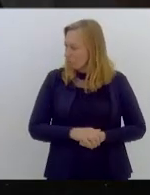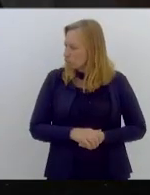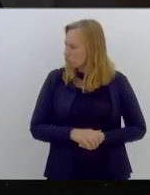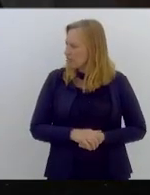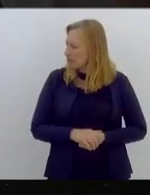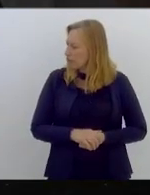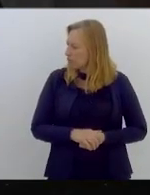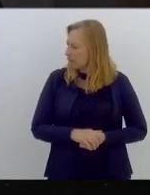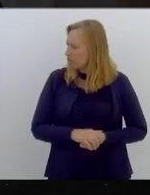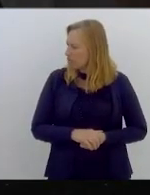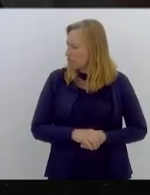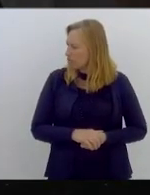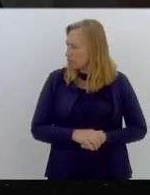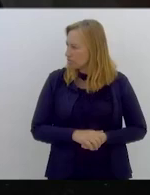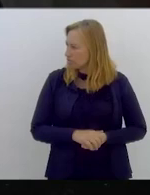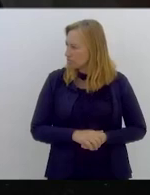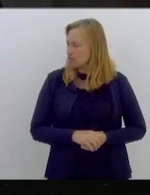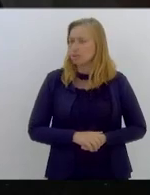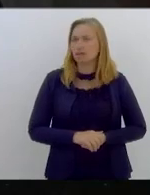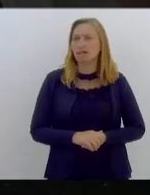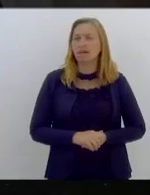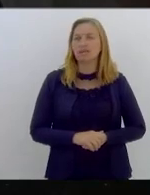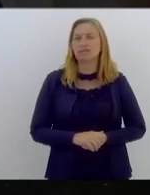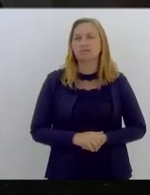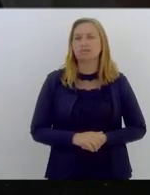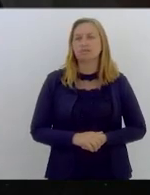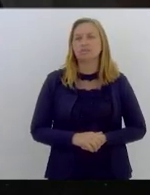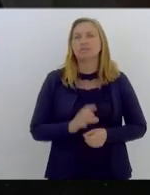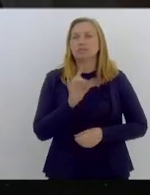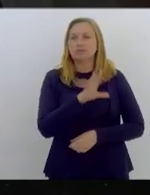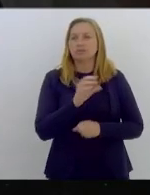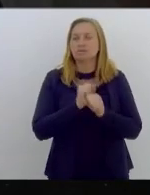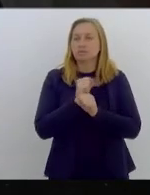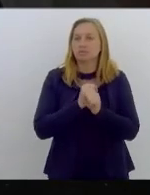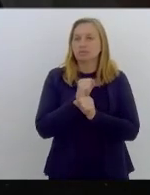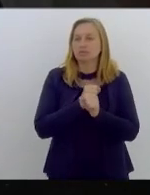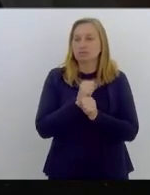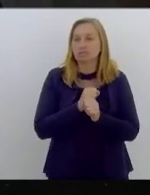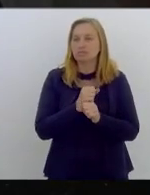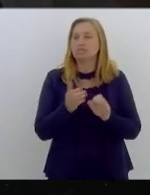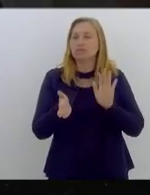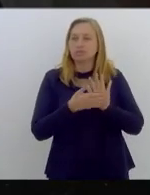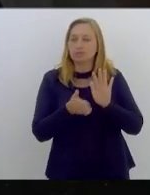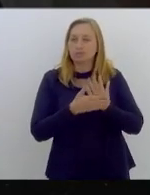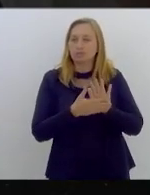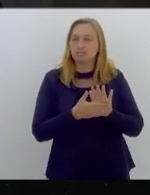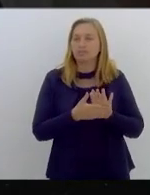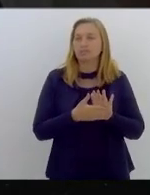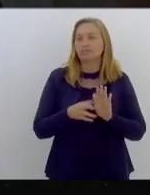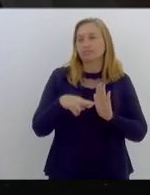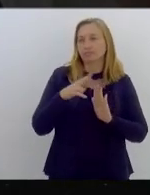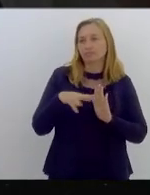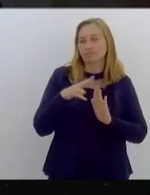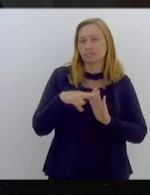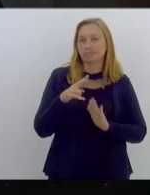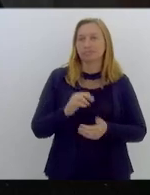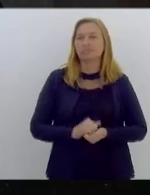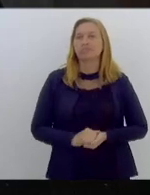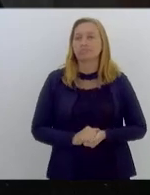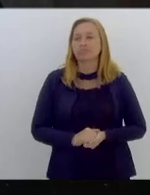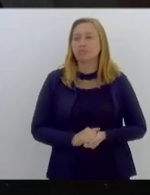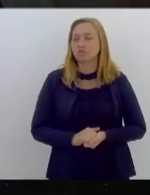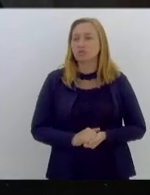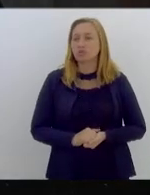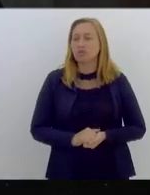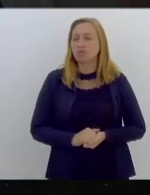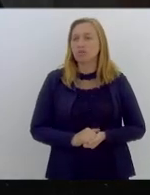com o Rio de Janeiro e com o Parlamento Fluminense nesses últimos anos. Eu fui o autor da proposta de resolução, o André Siciliano assinou comigo, depois